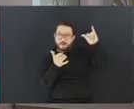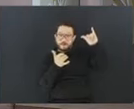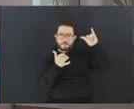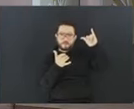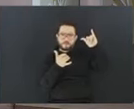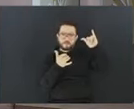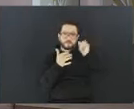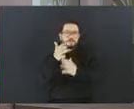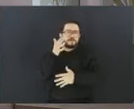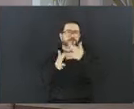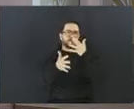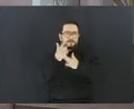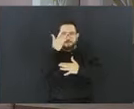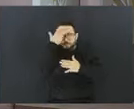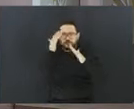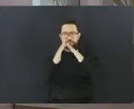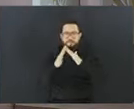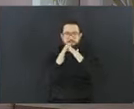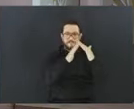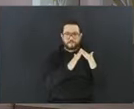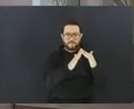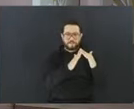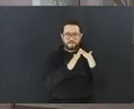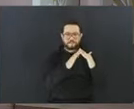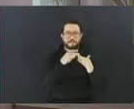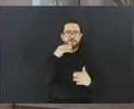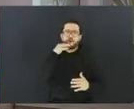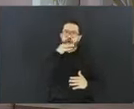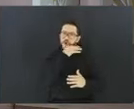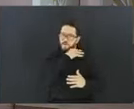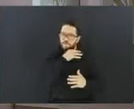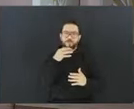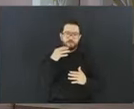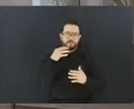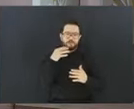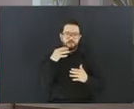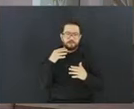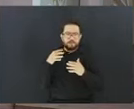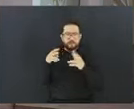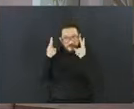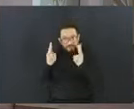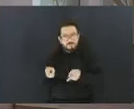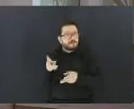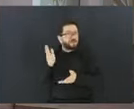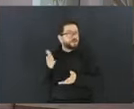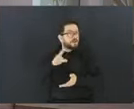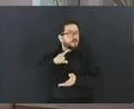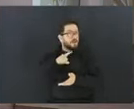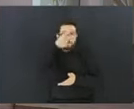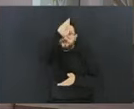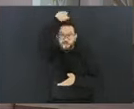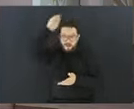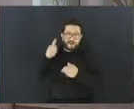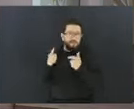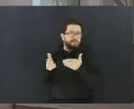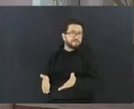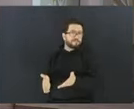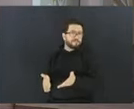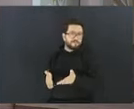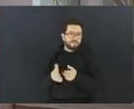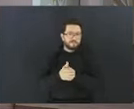ali, obviamente, num período que o bombeiro já estava ali, mas a gente precisa adequar que todo mundo, obviamente,